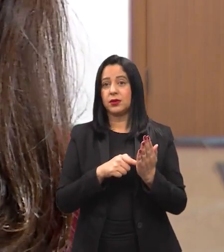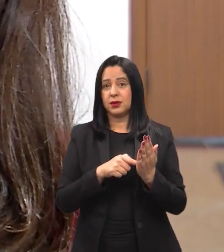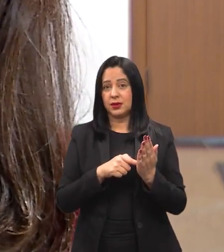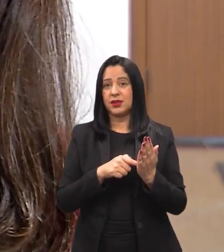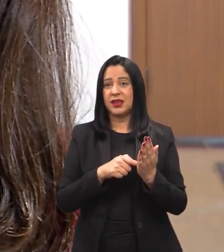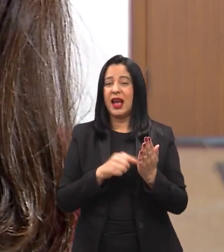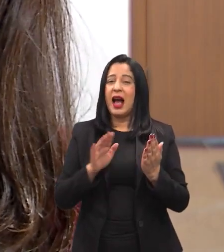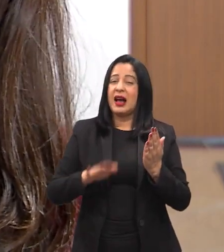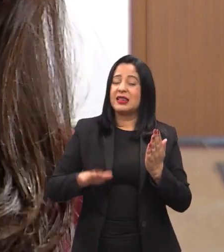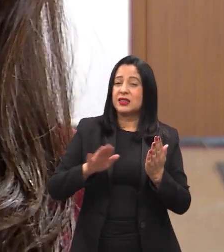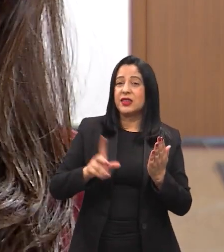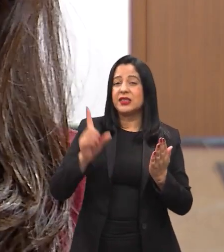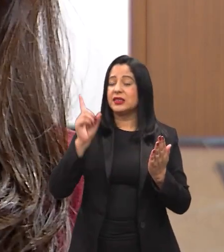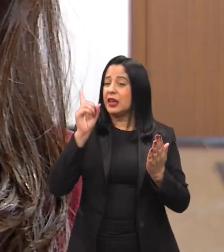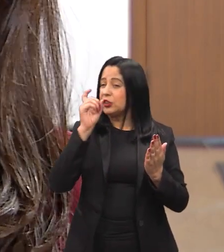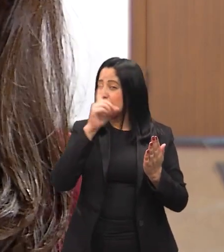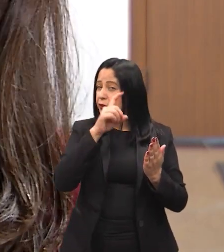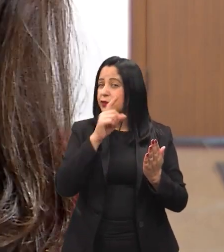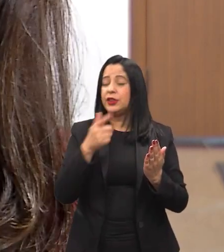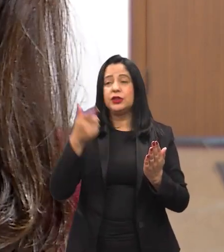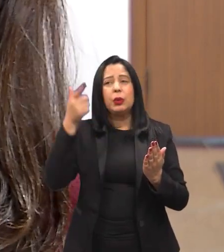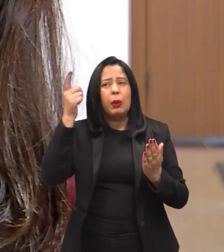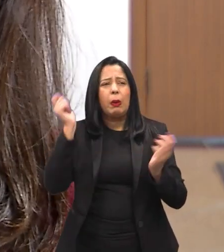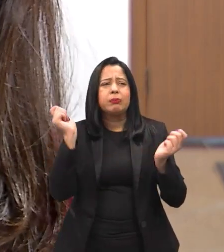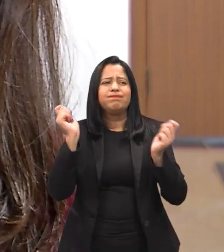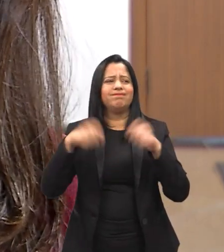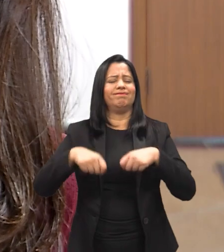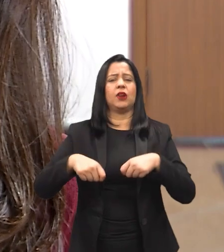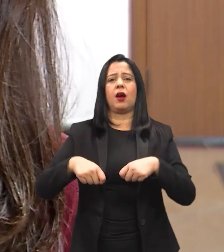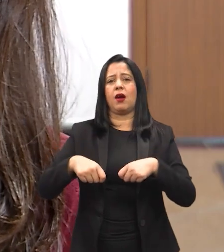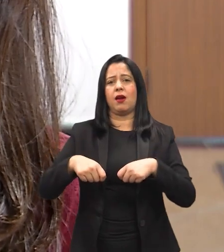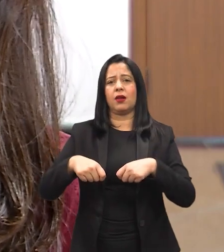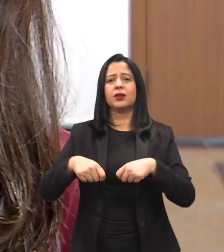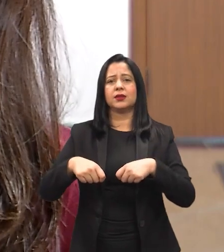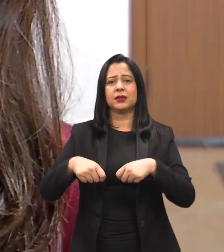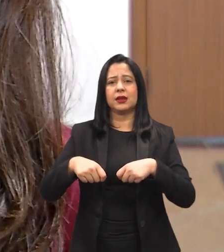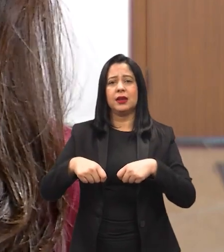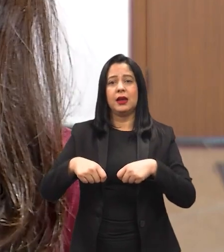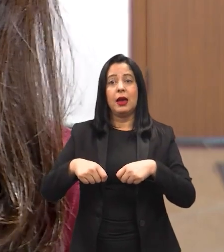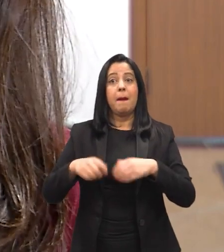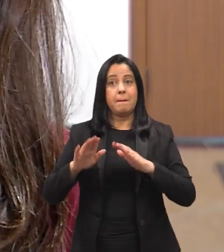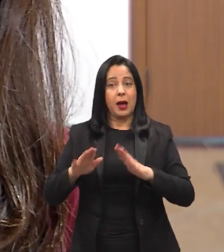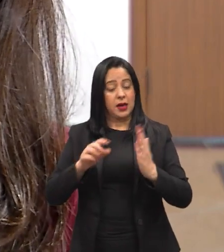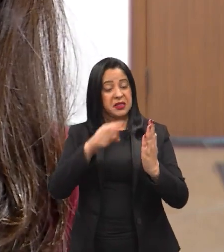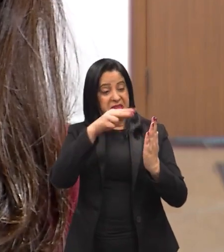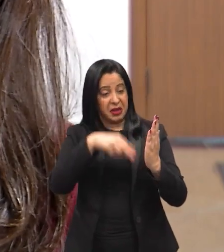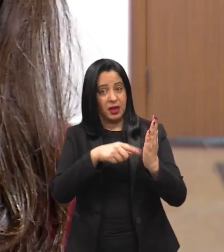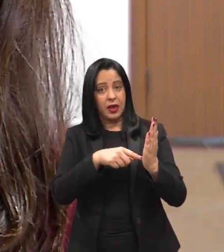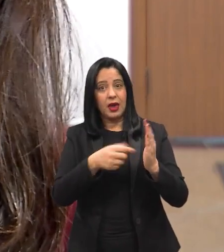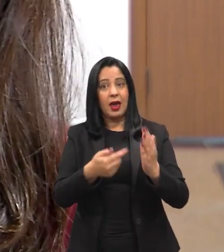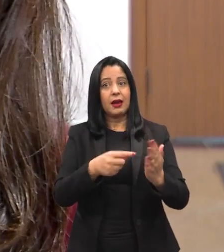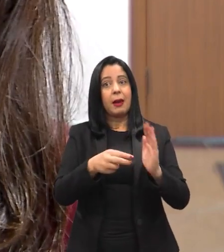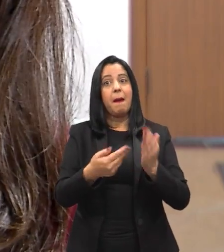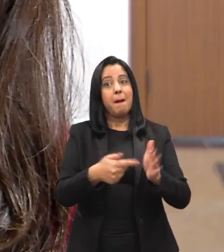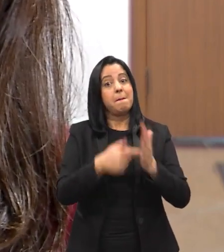fisicamente e geograficamente, às vezes é difícil o município fazer, conseguir ouvir tantas pessoas. E esse caderno traz